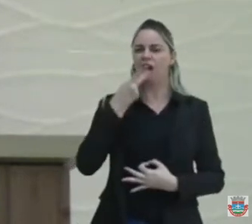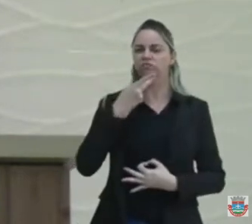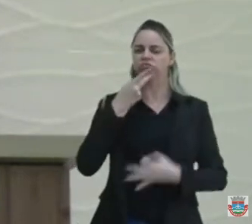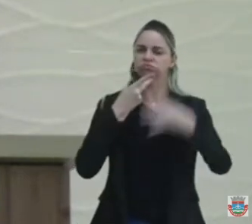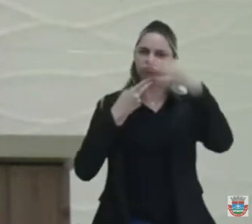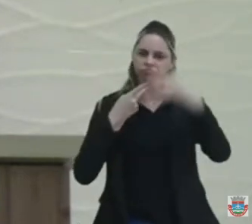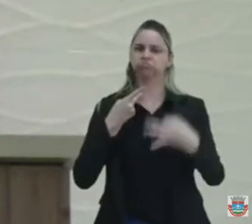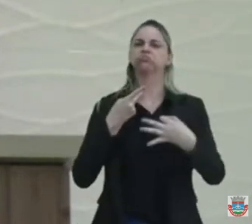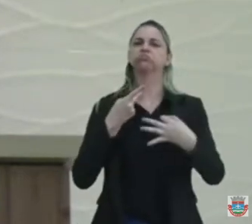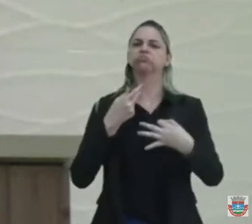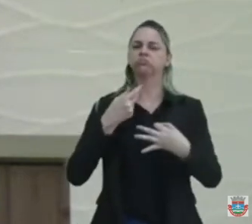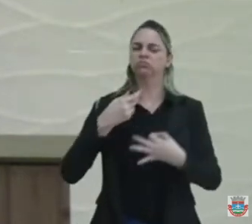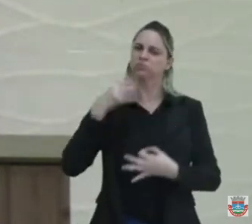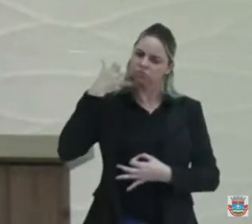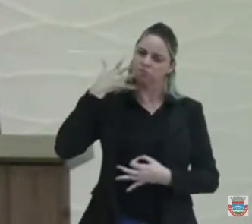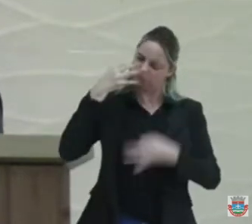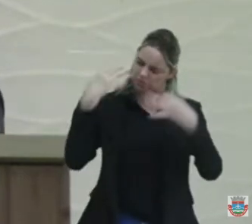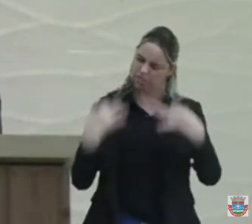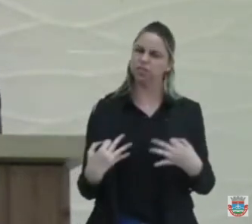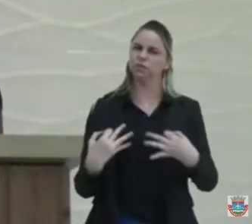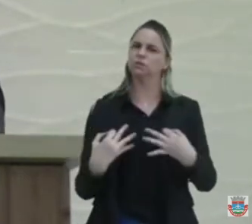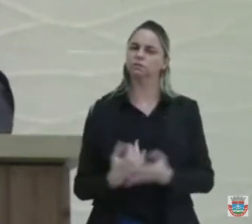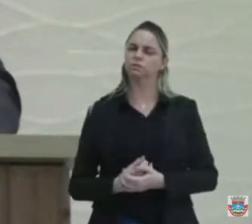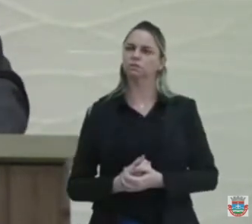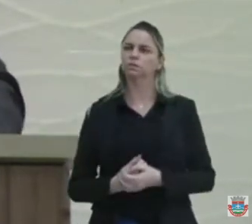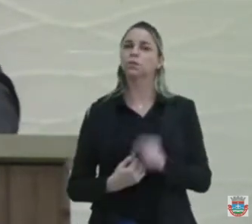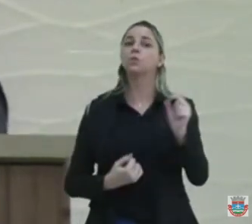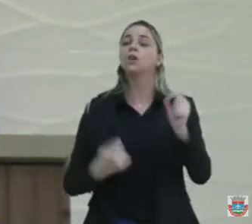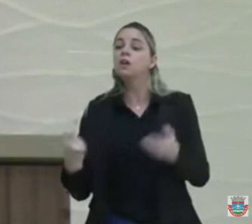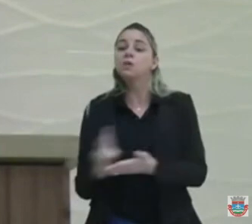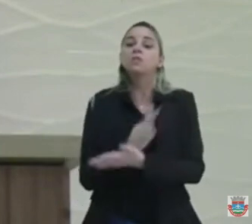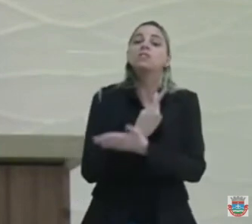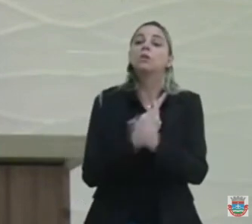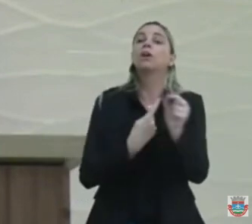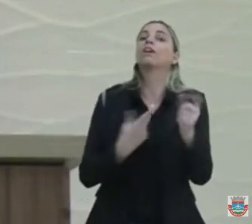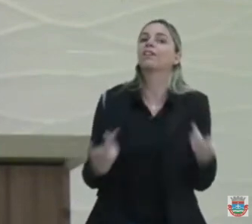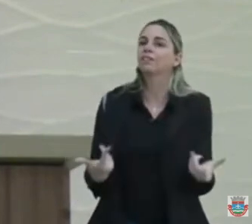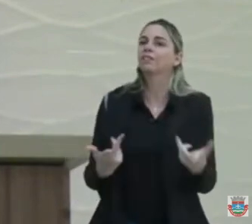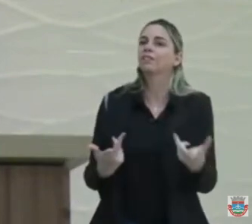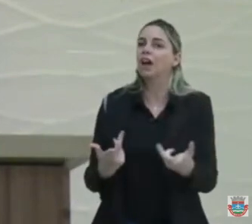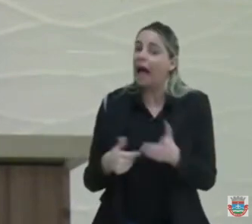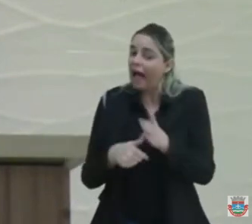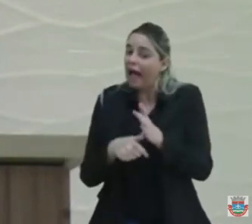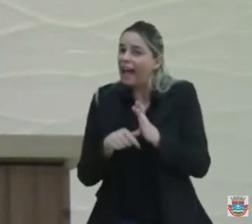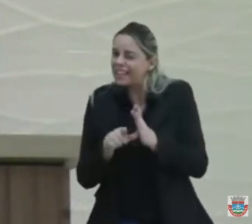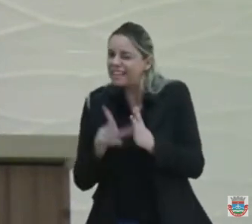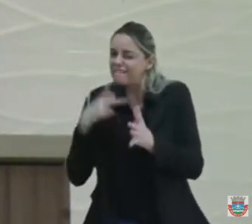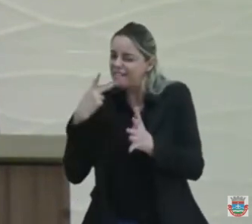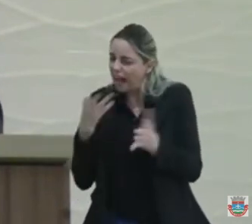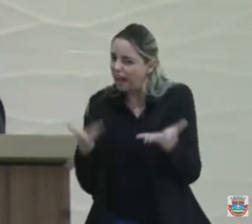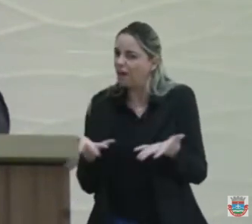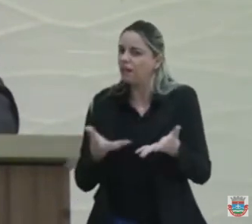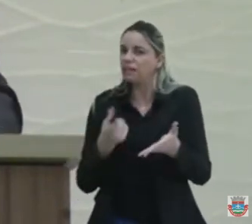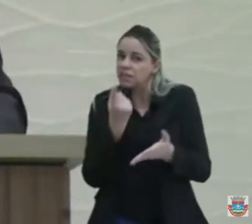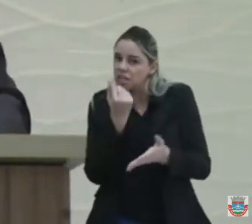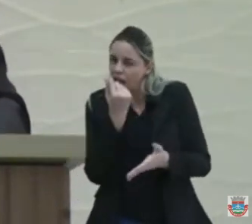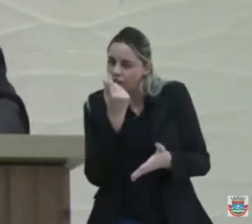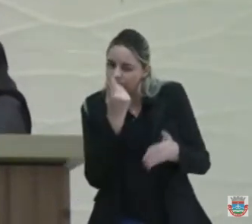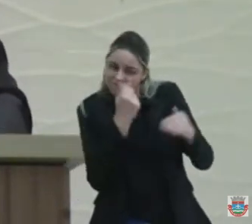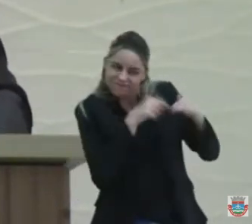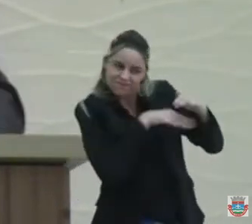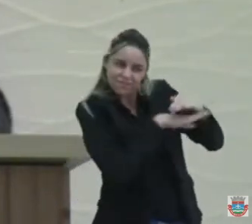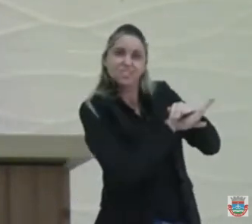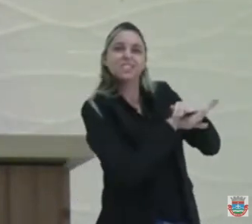realmente está acontecendo. Eu já adianto aos servidores, o dinheiro que está lá represado